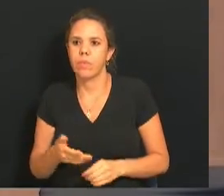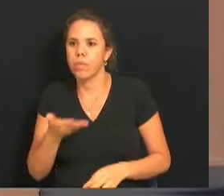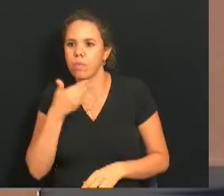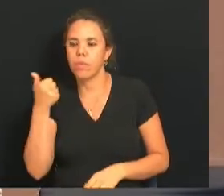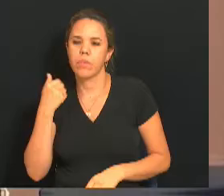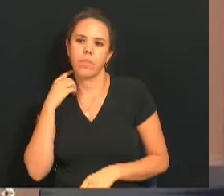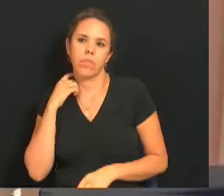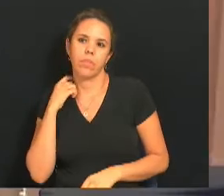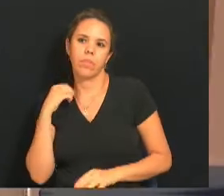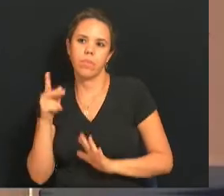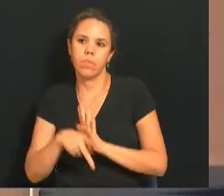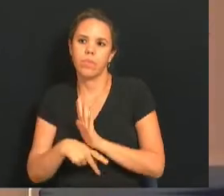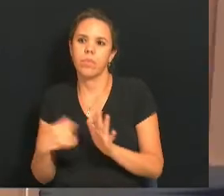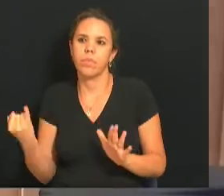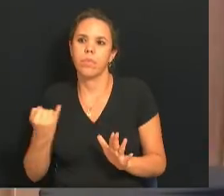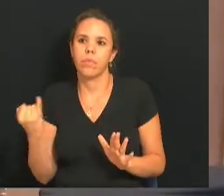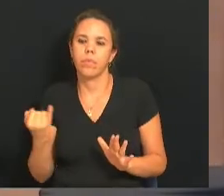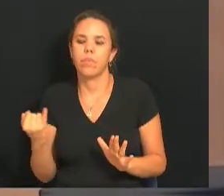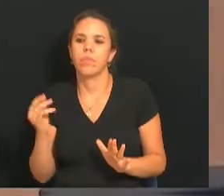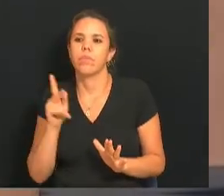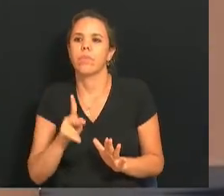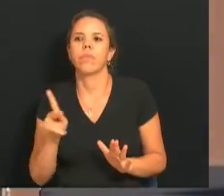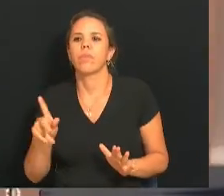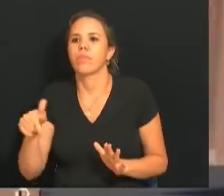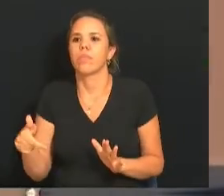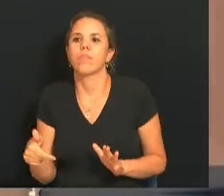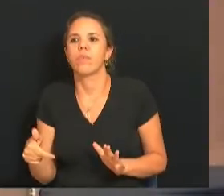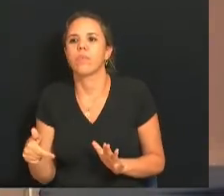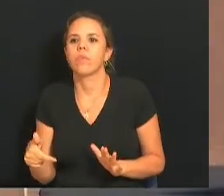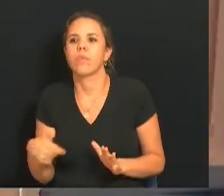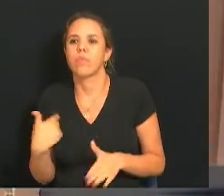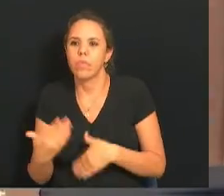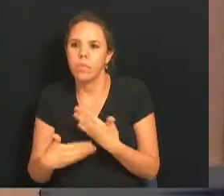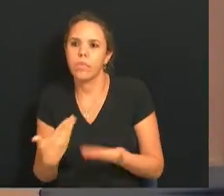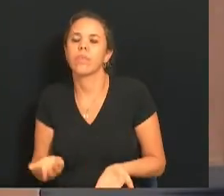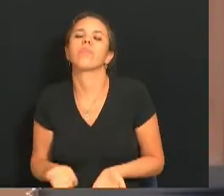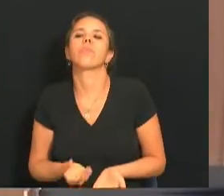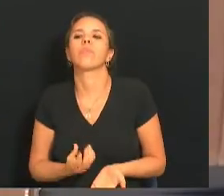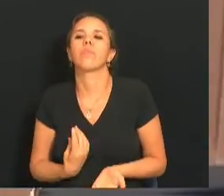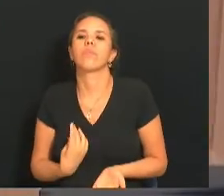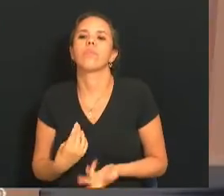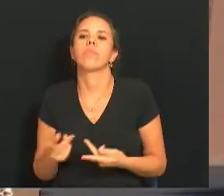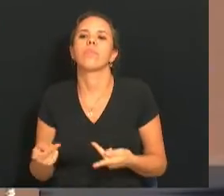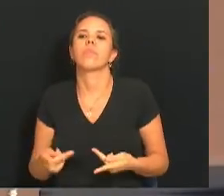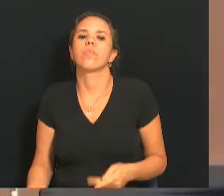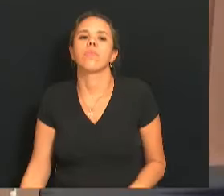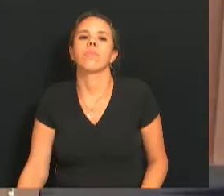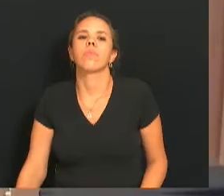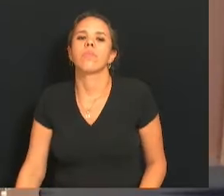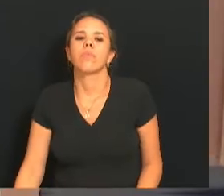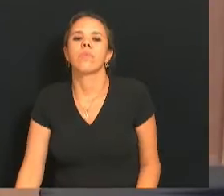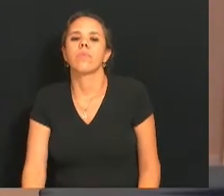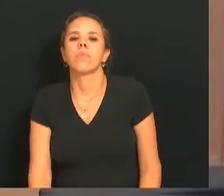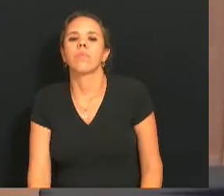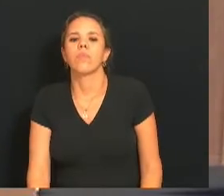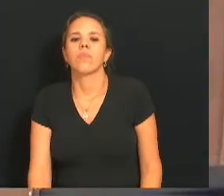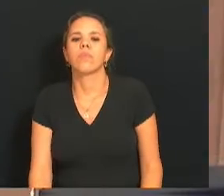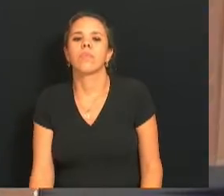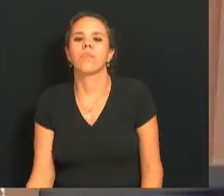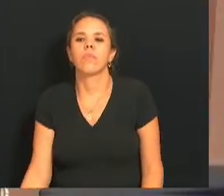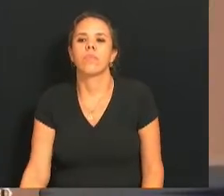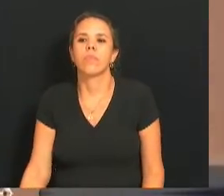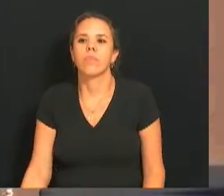projeto. Seria importante ouvir o professor Marigheti e depois a gente vai na sequência dos convidados, tá bom? Então, já passaria a